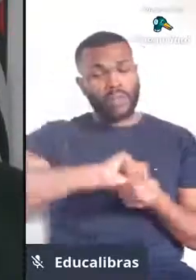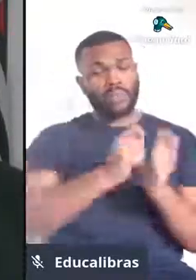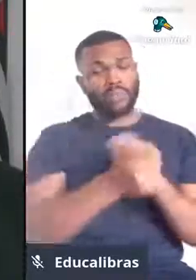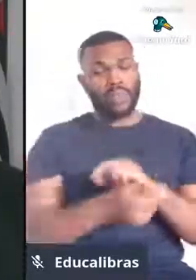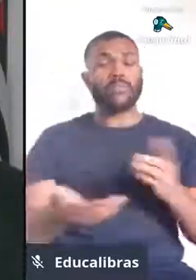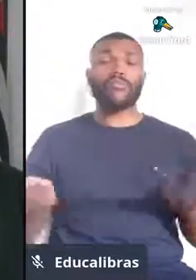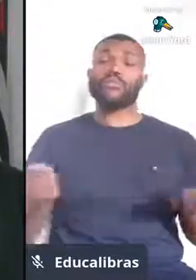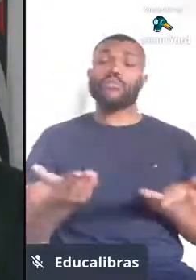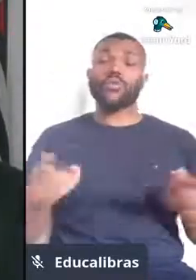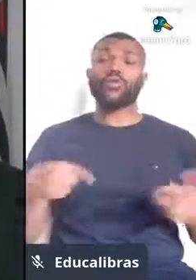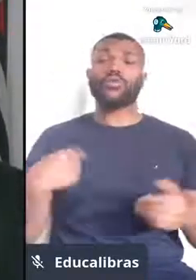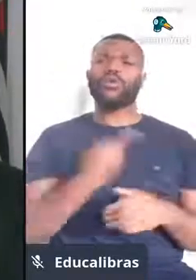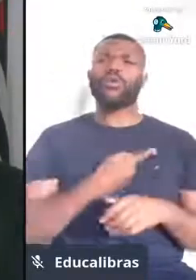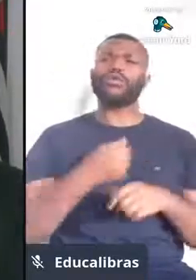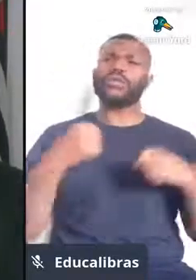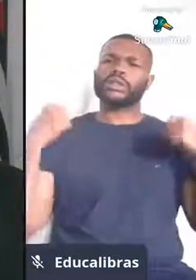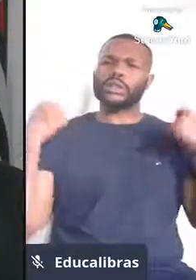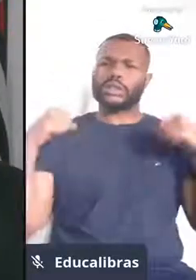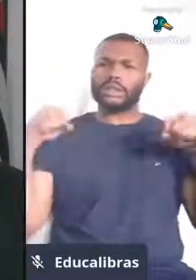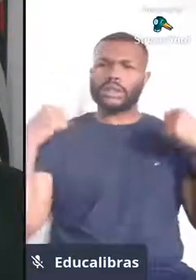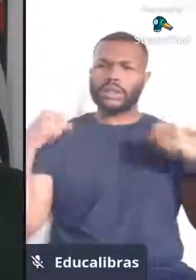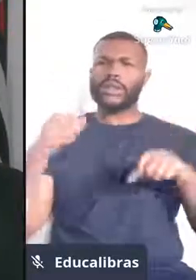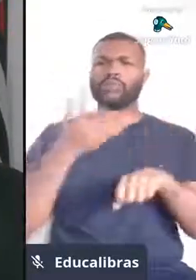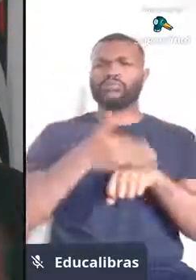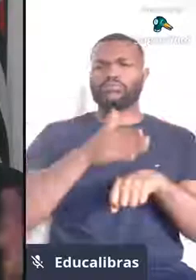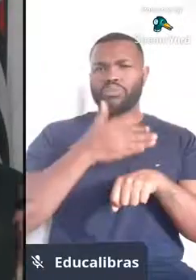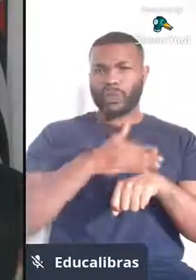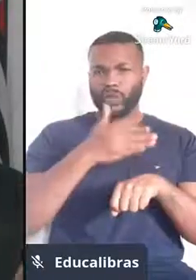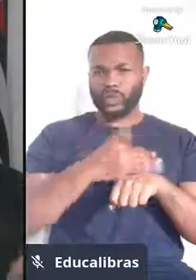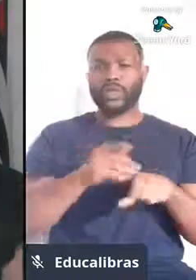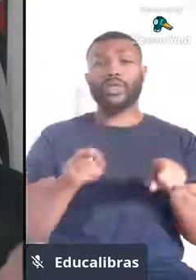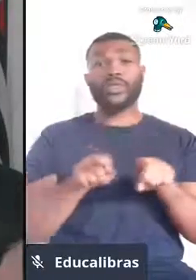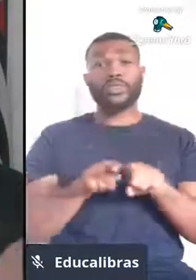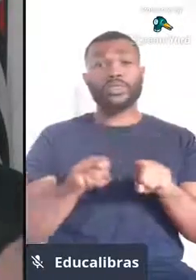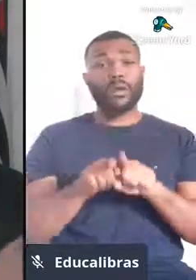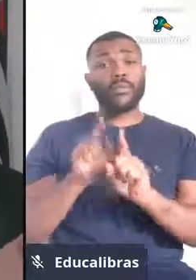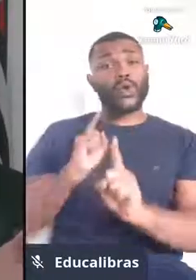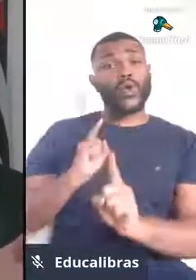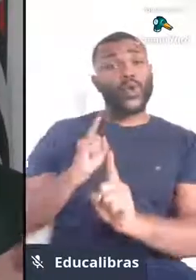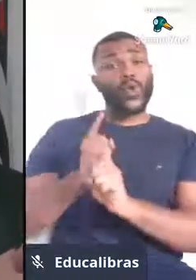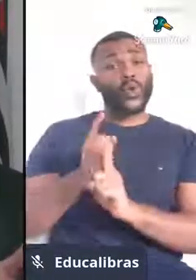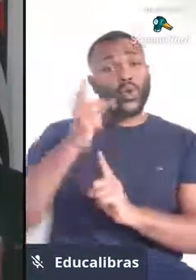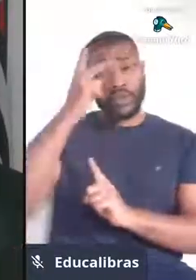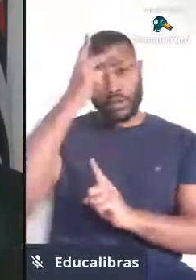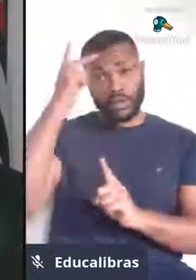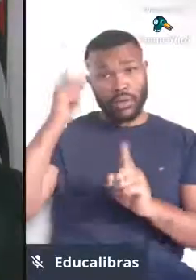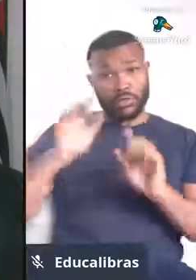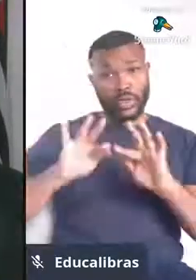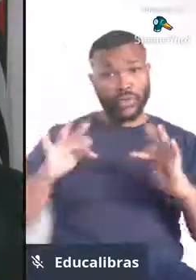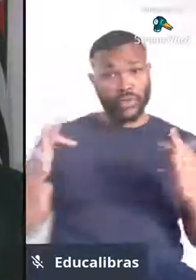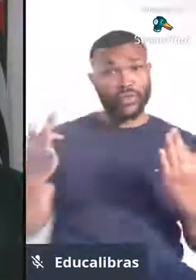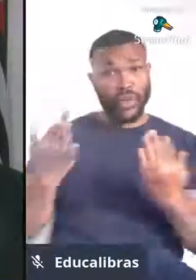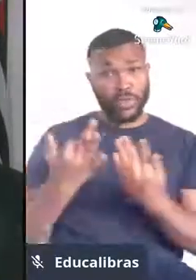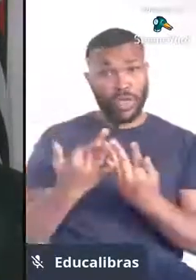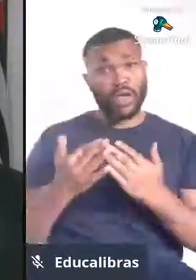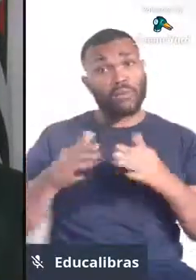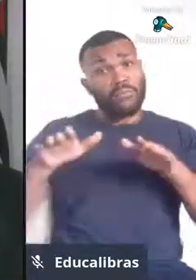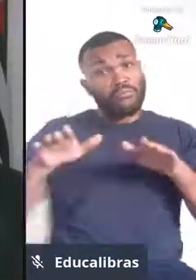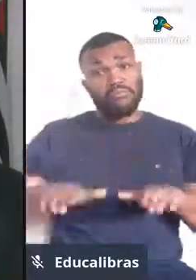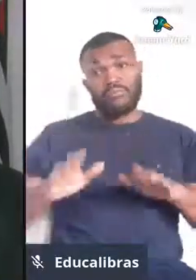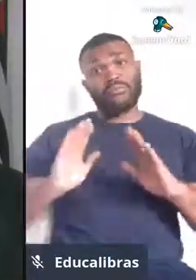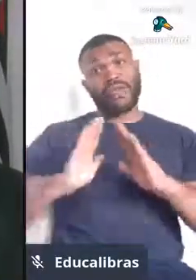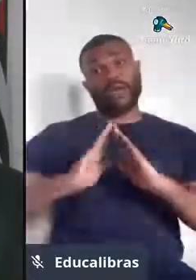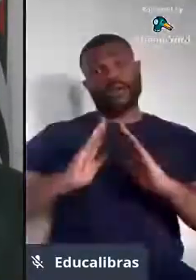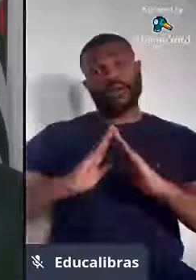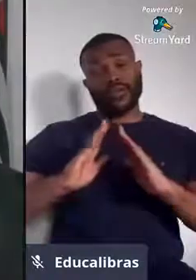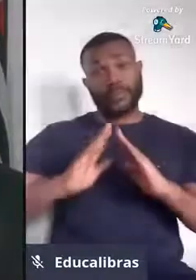praticar o nosso exercício, para que a gente possa encontrar com os nossos familiares, né? Mas em casa. E esse ataque ao